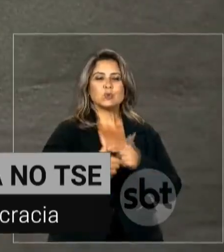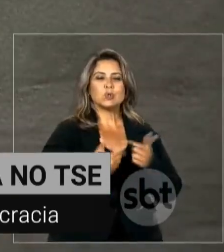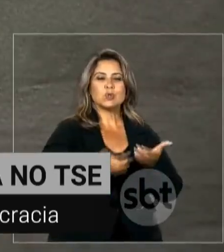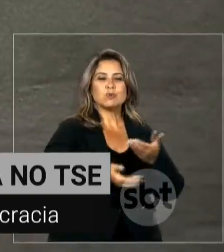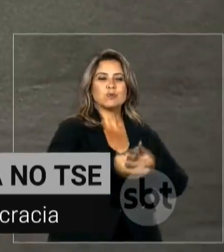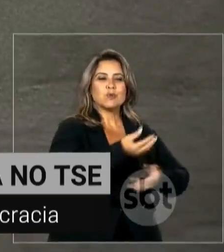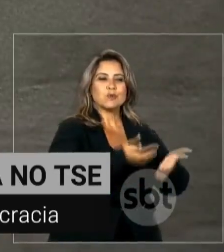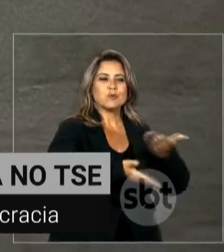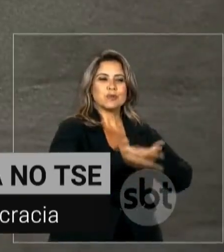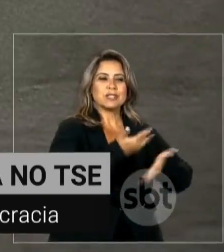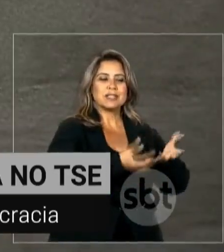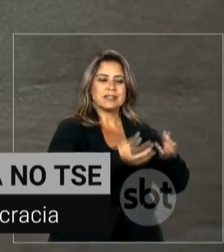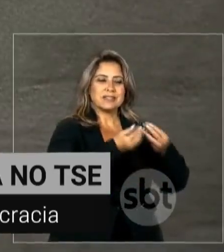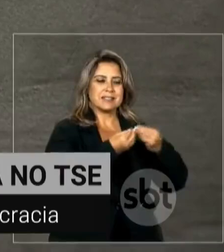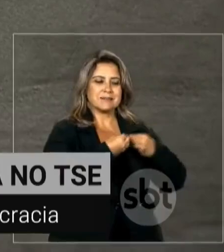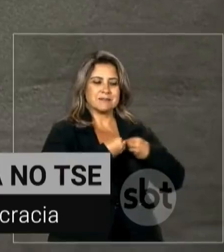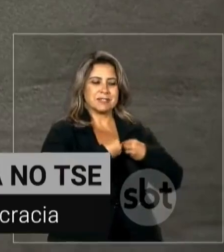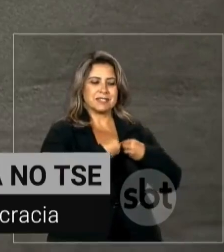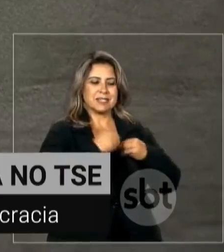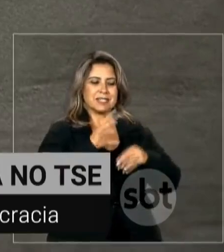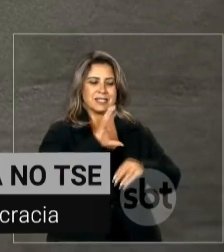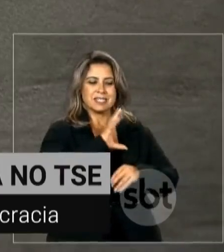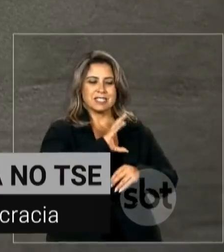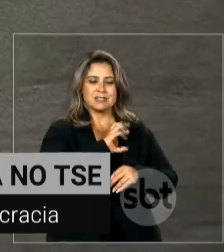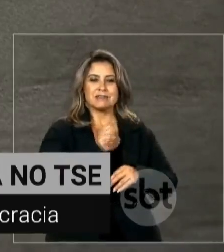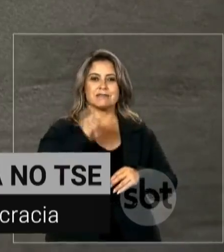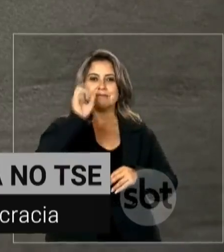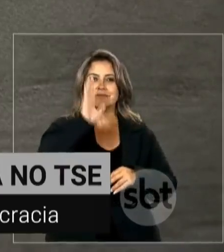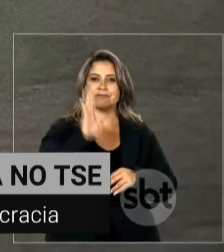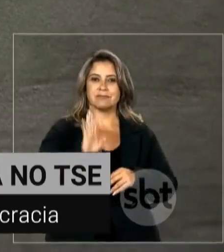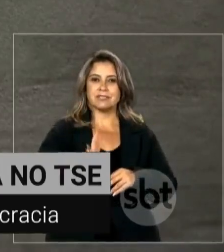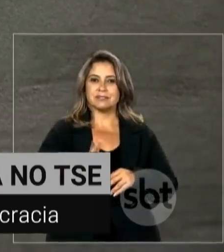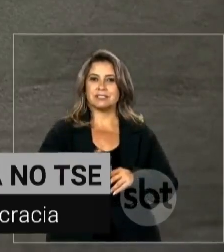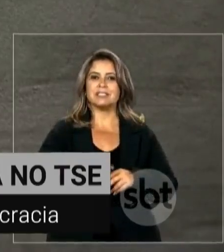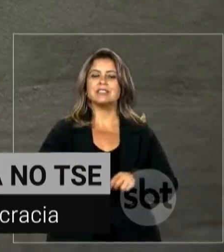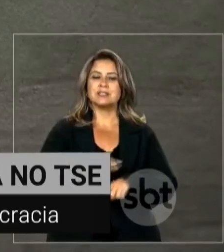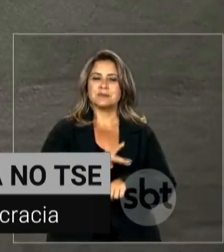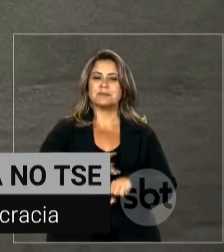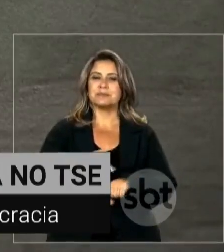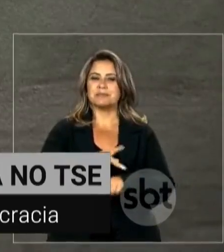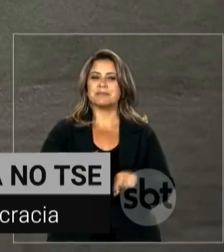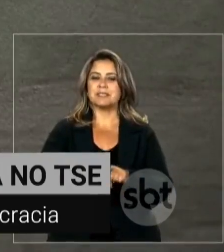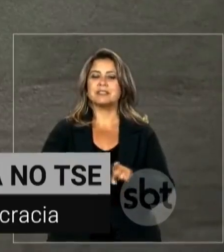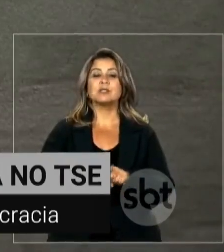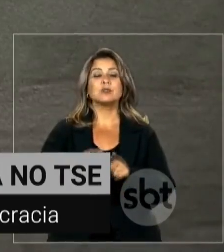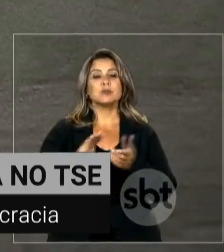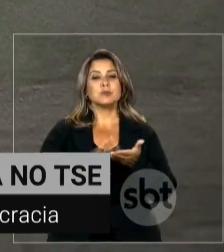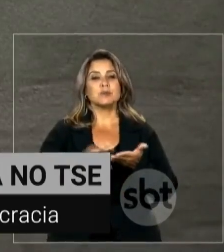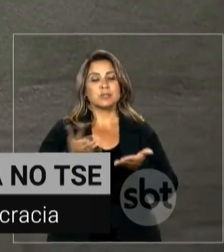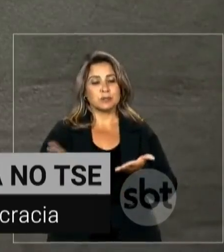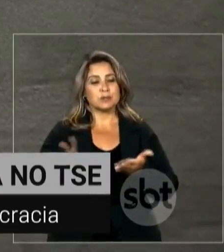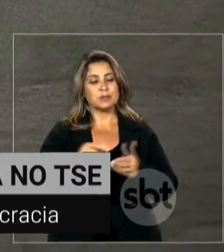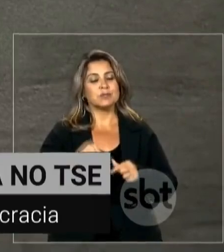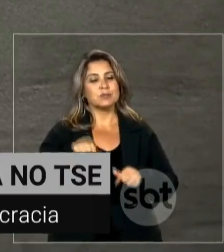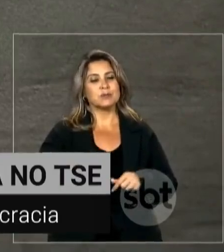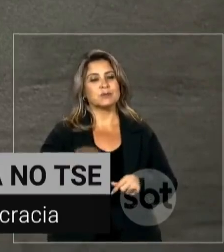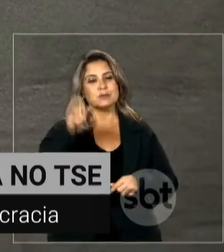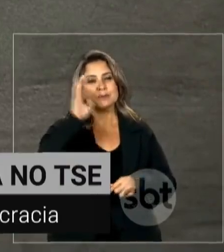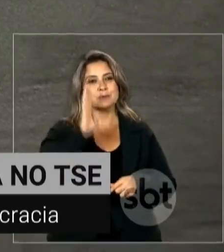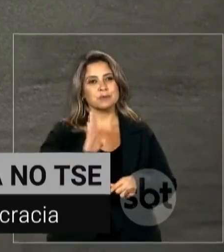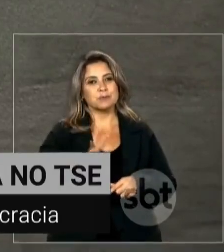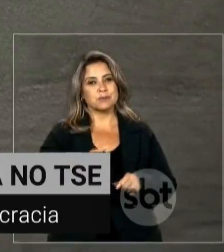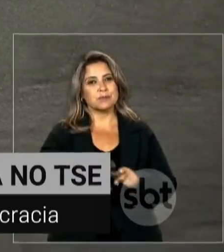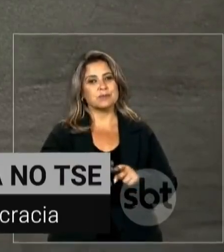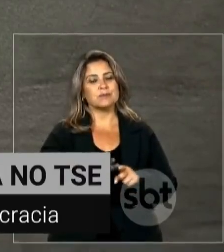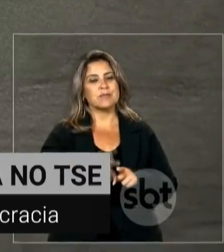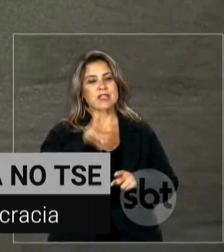justiça eleitoral, da confiabilidade das urnas eletrônicas e ainda disse confiar no avanço da sociedade brasileira. Ele disse